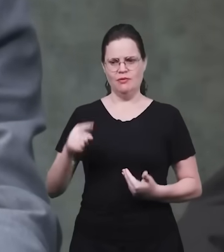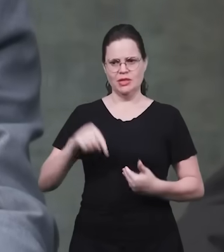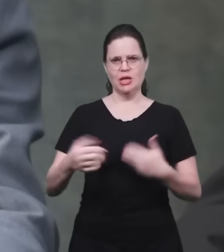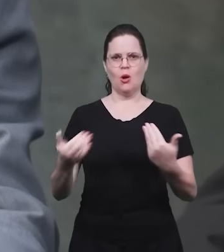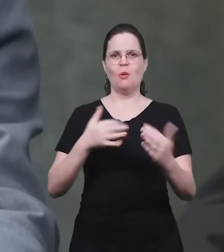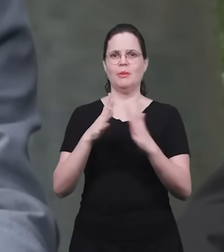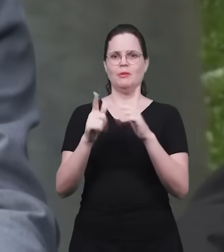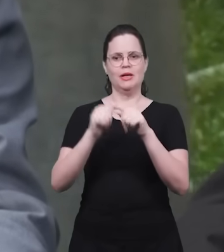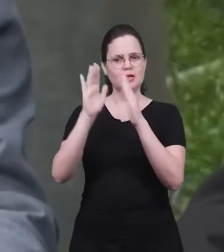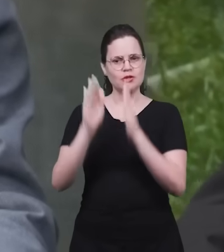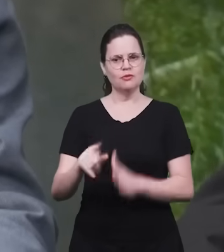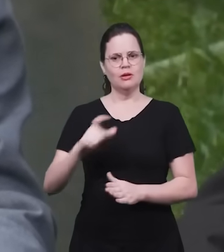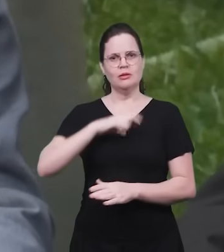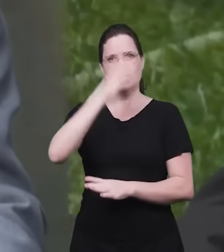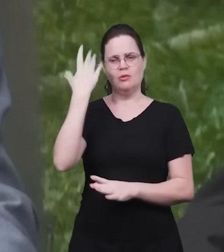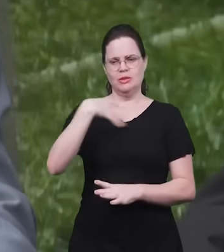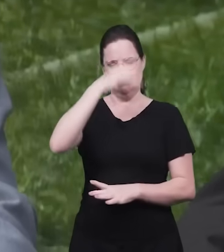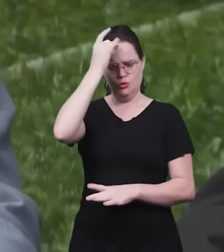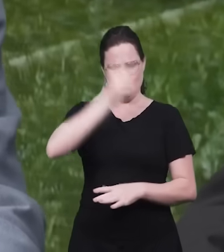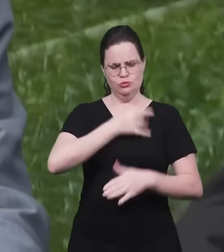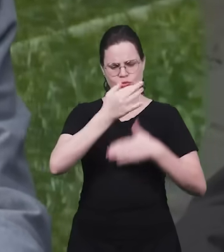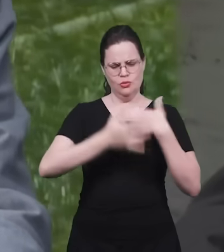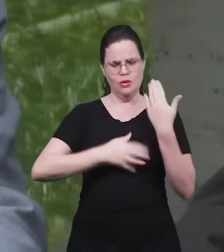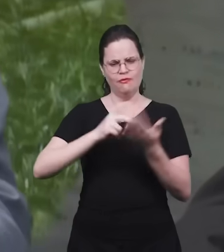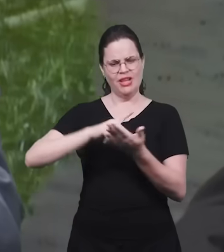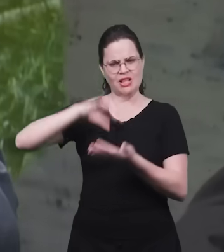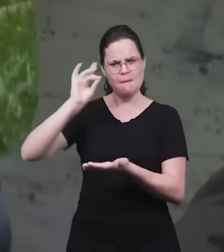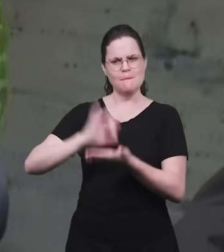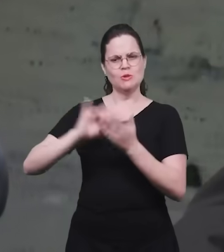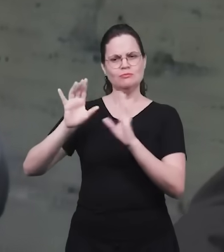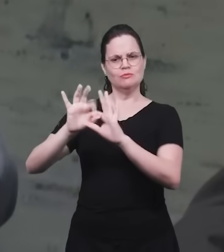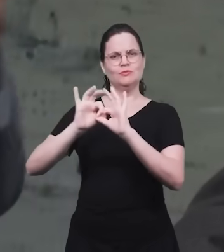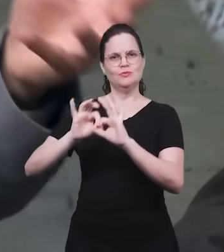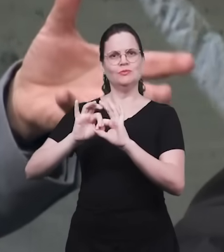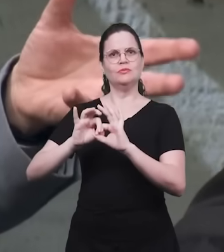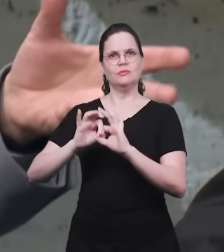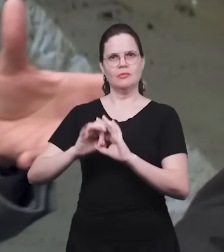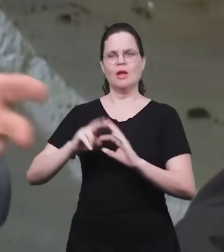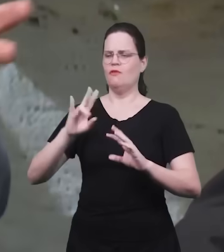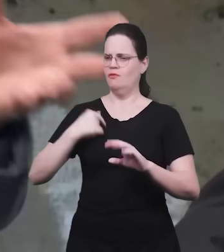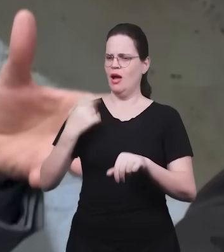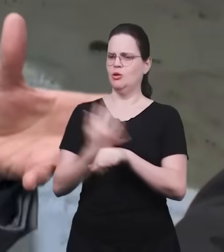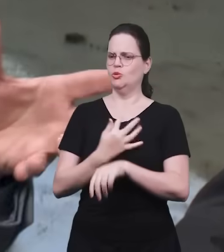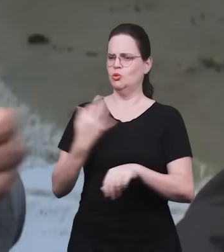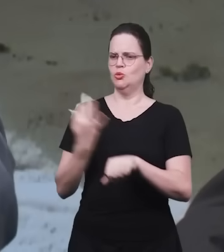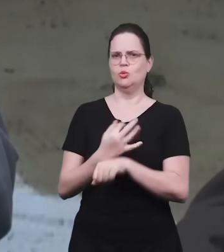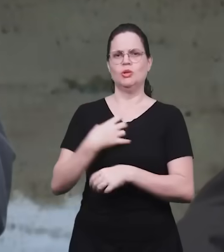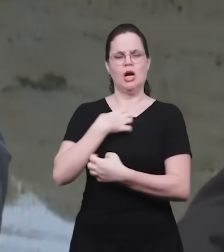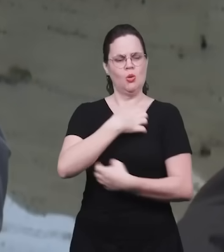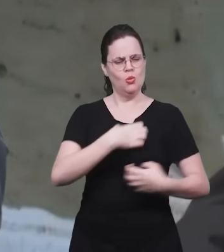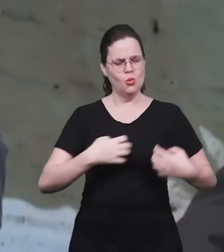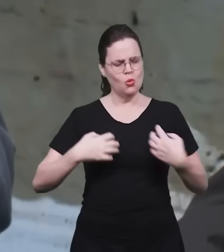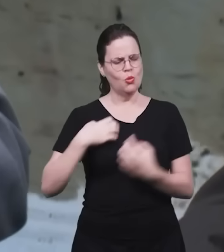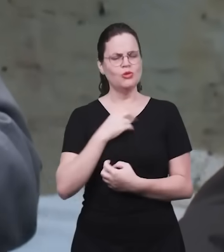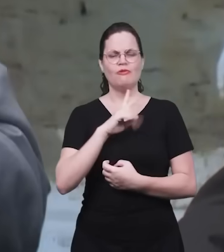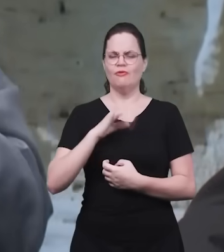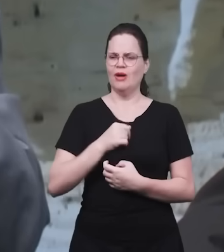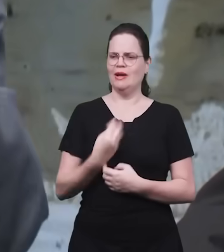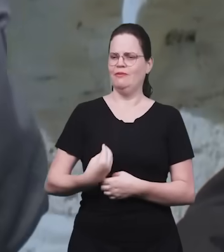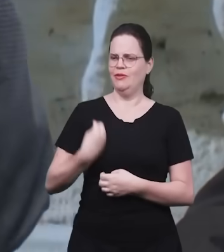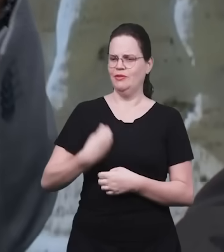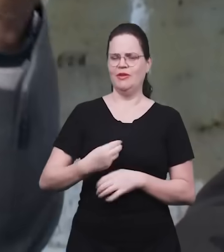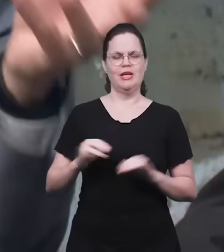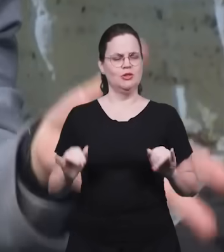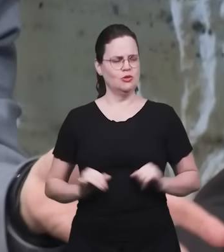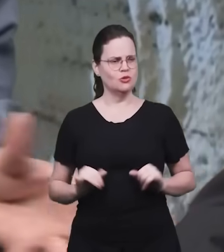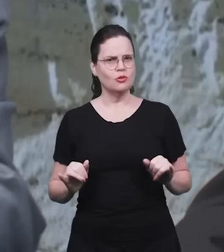Santo, vive a verdade absoluta, está na revelação, ela passa, o crente passa as suas angústias, as